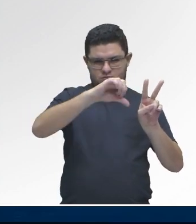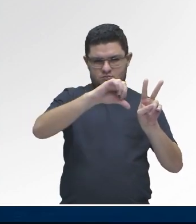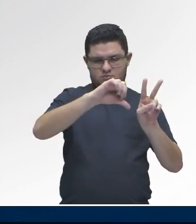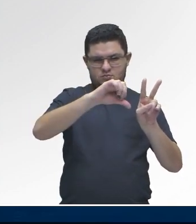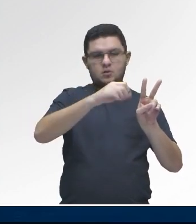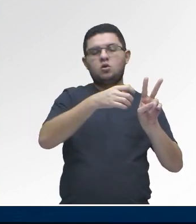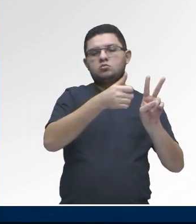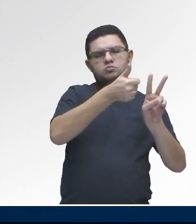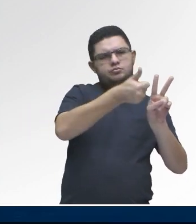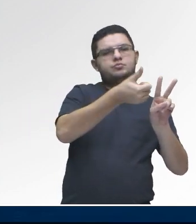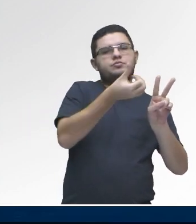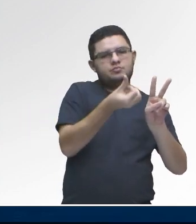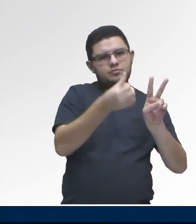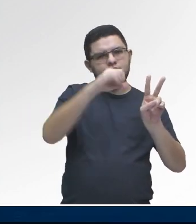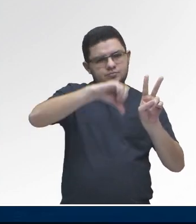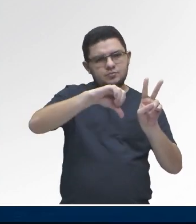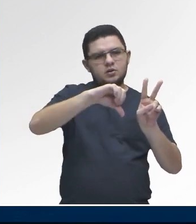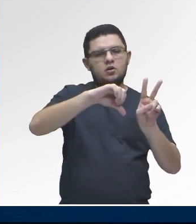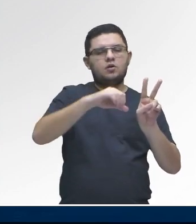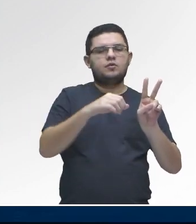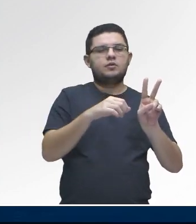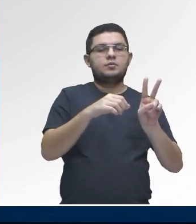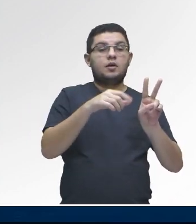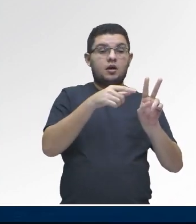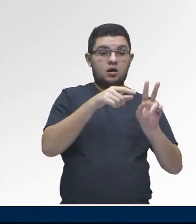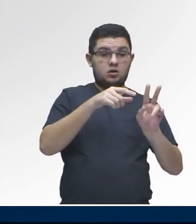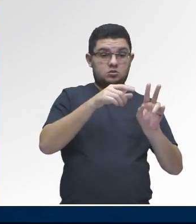Naturalmente, mais e menos,